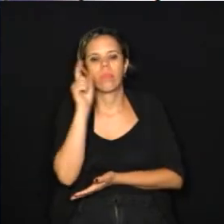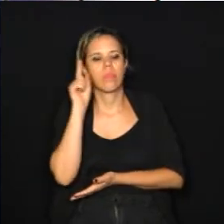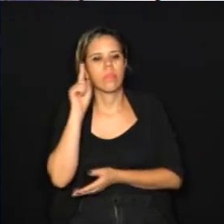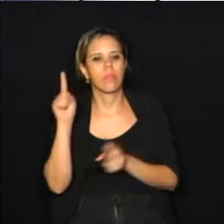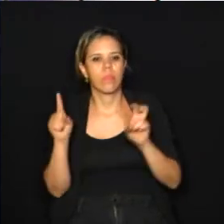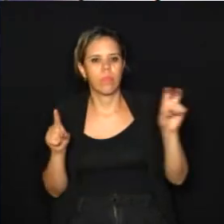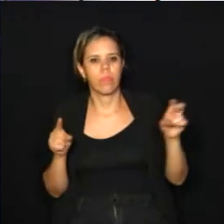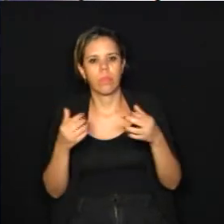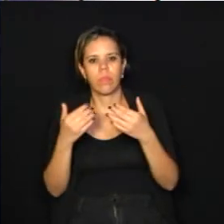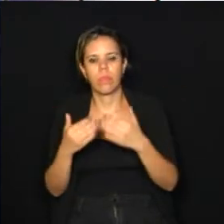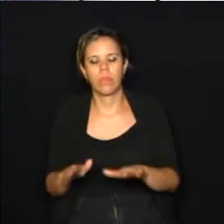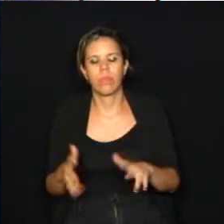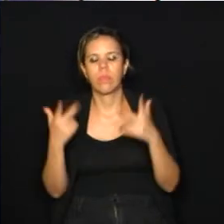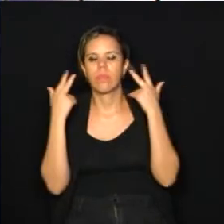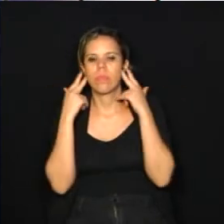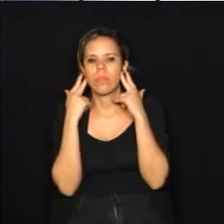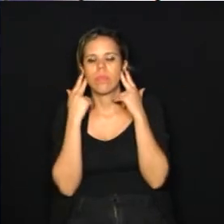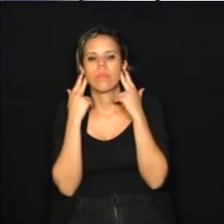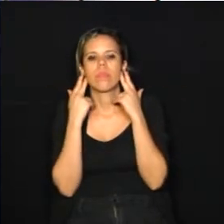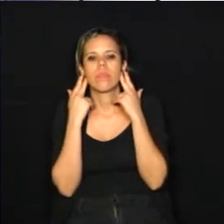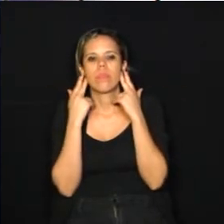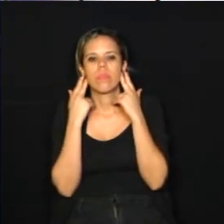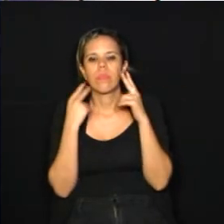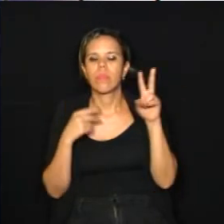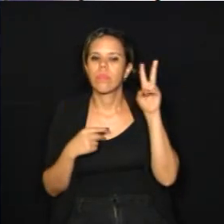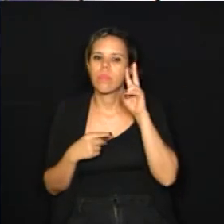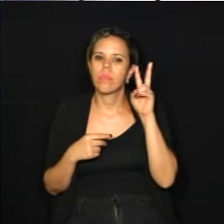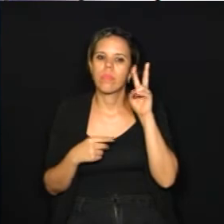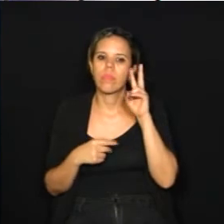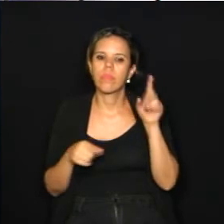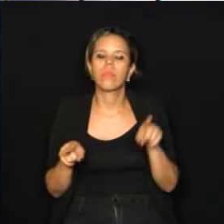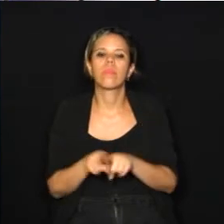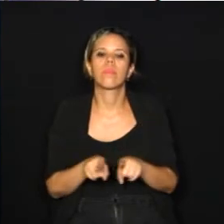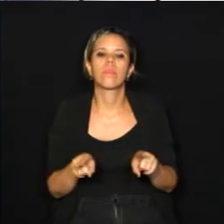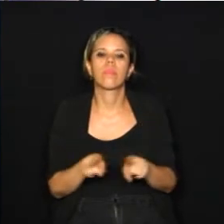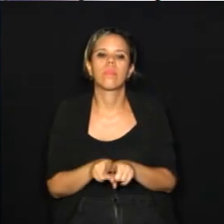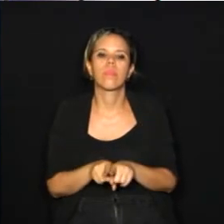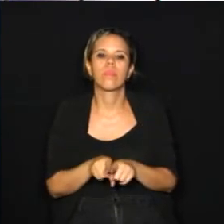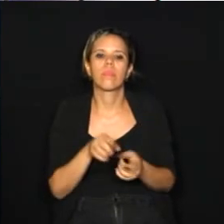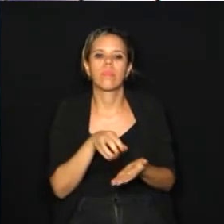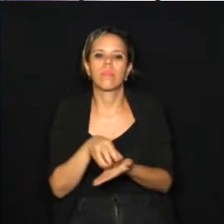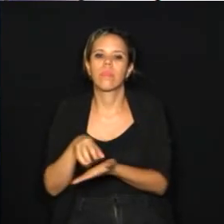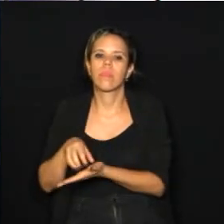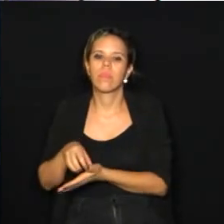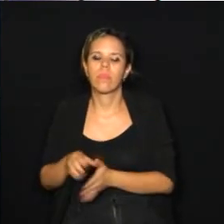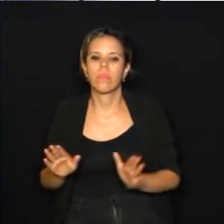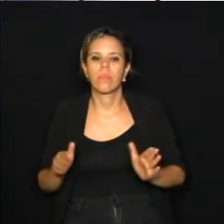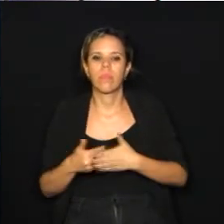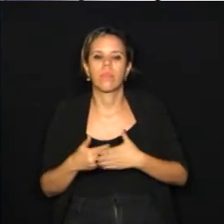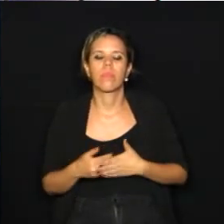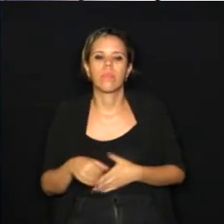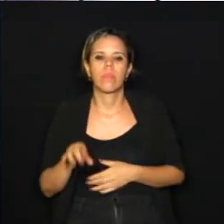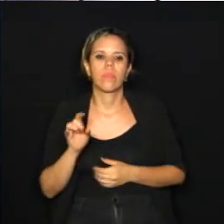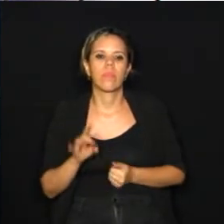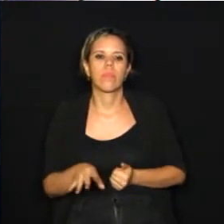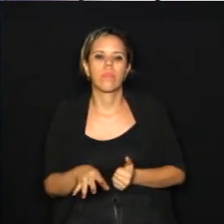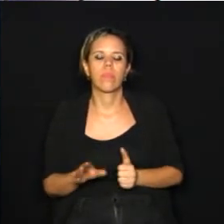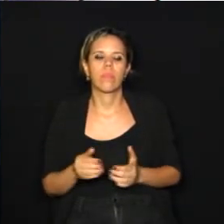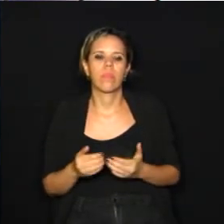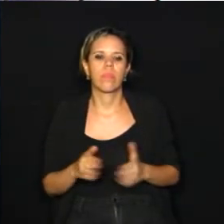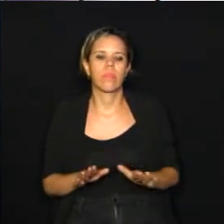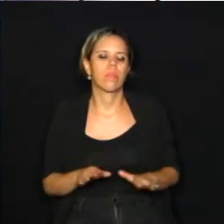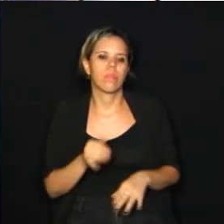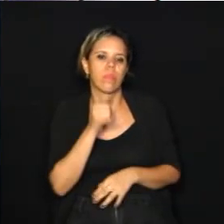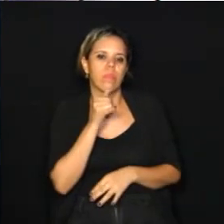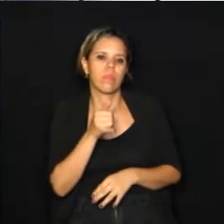vão abrir normalmente e na segunda-feira também as unidades vão ficar fechadas. Apenas a abertura, por